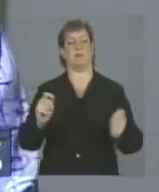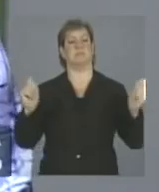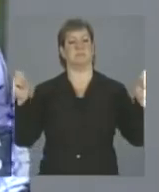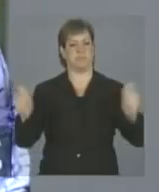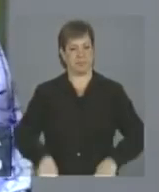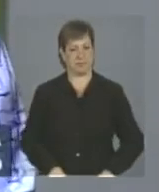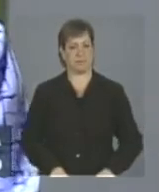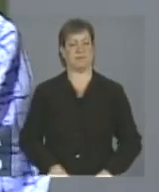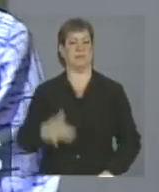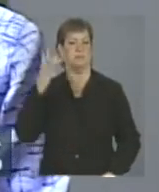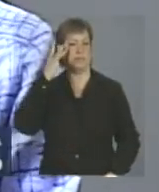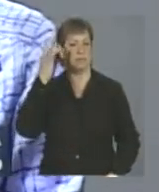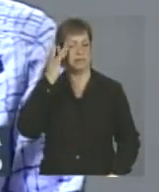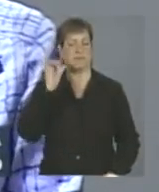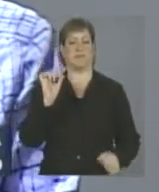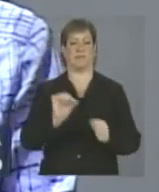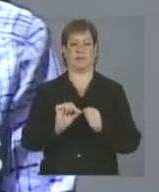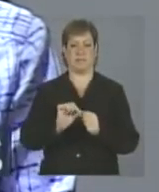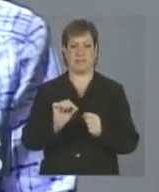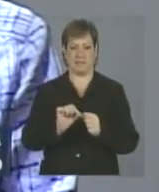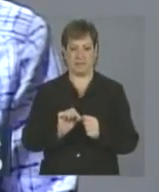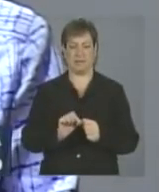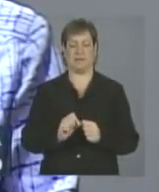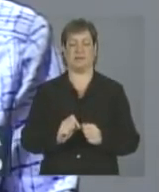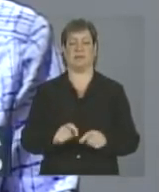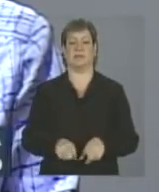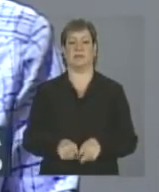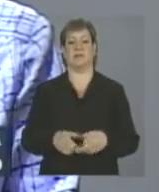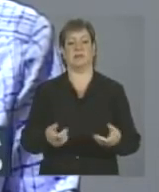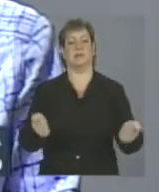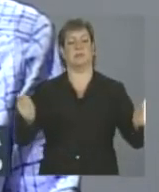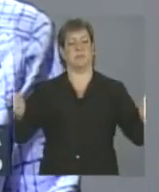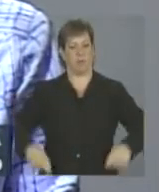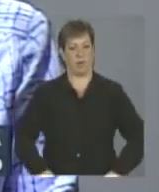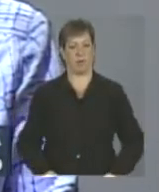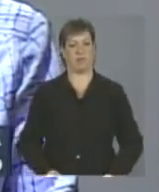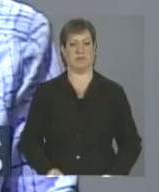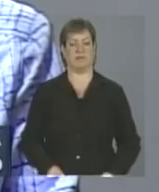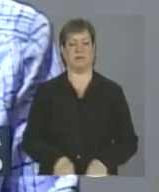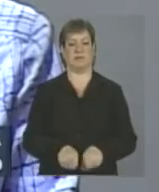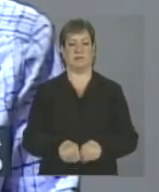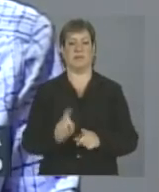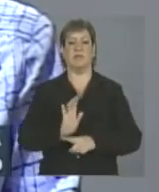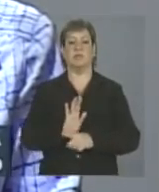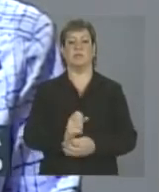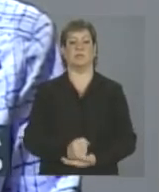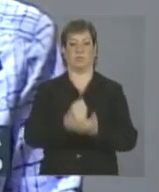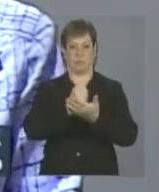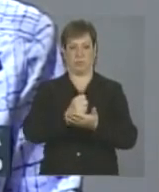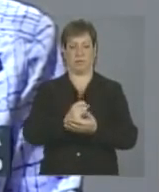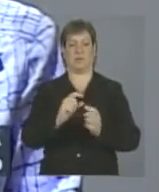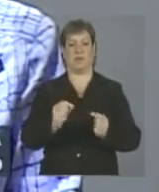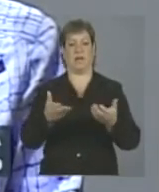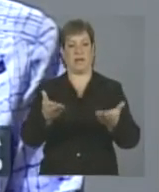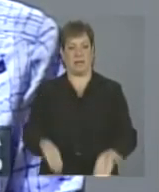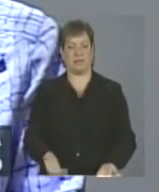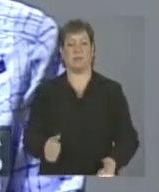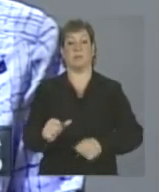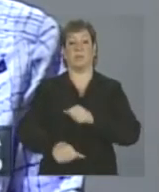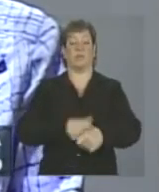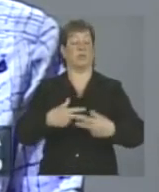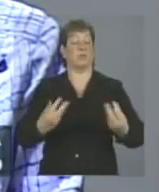capaz de desempenhar e, portanto, é capaz de ajudar a essas